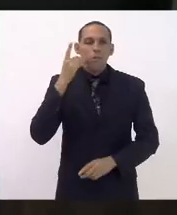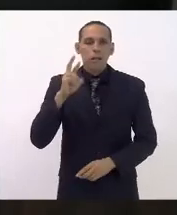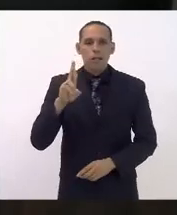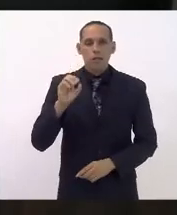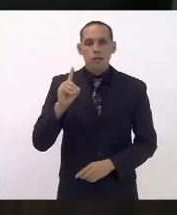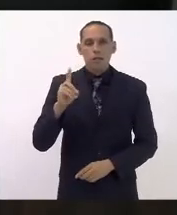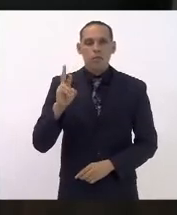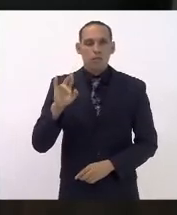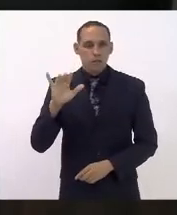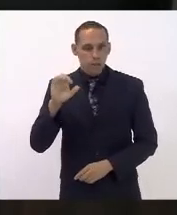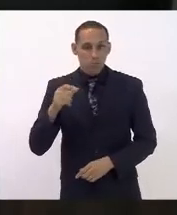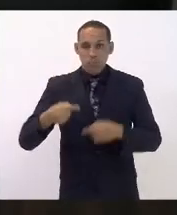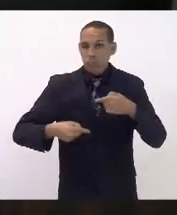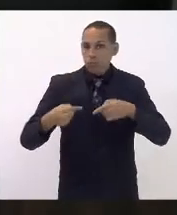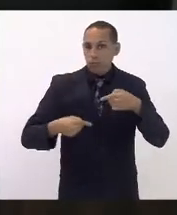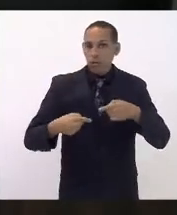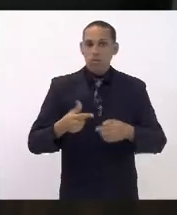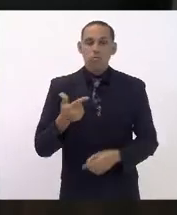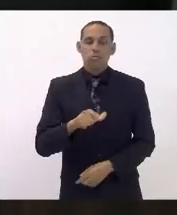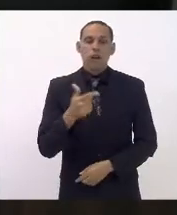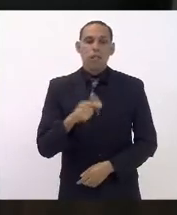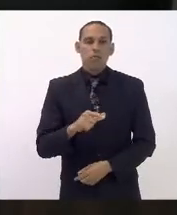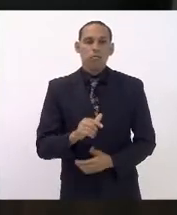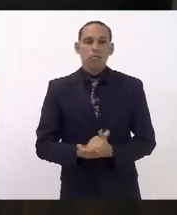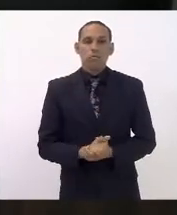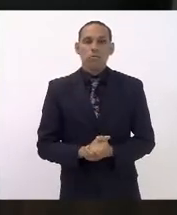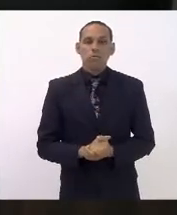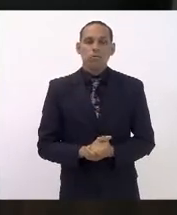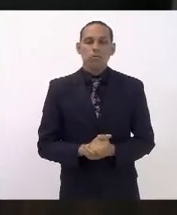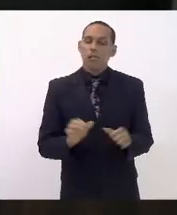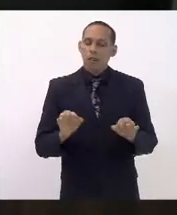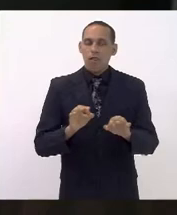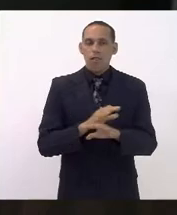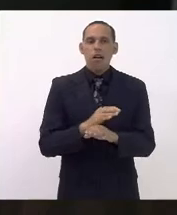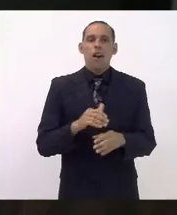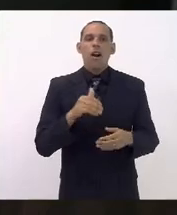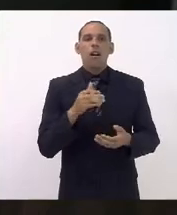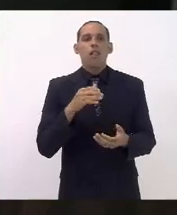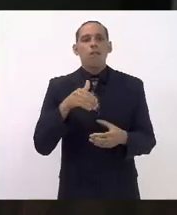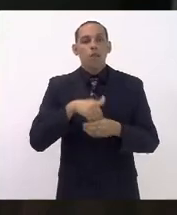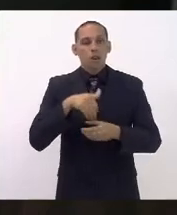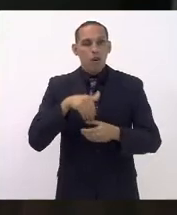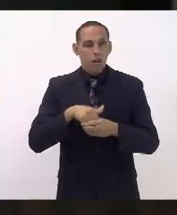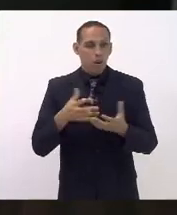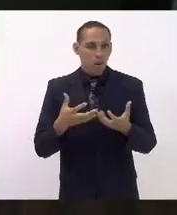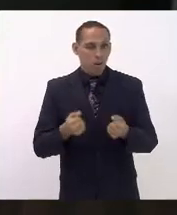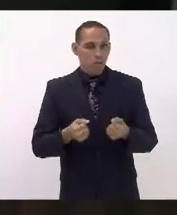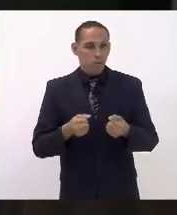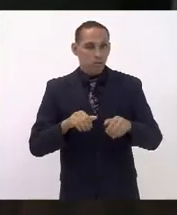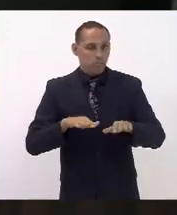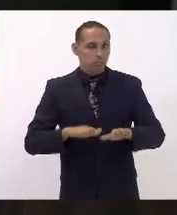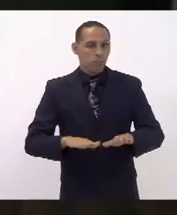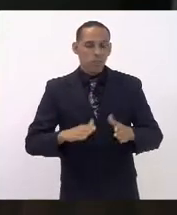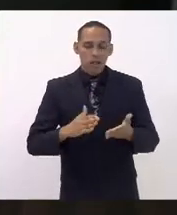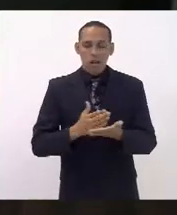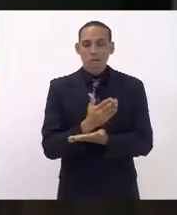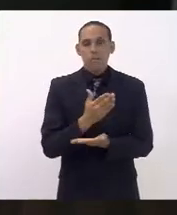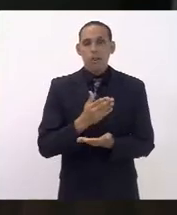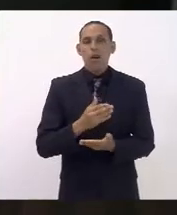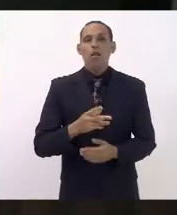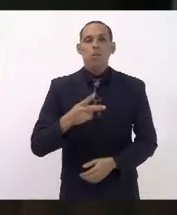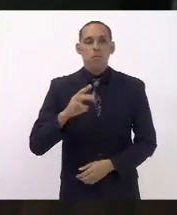Rodrigo Amorim. Em discussão, não havendo que queira discutir, encerrada a discussão, em votação, os senhores que aprovam, permaneçam como estão, aprovada vai